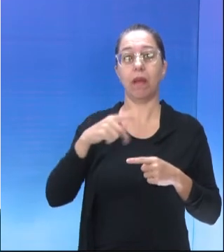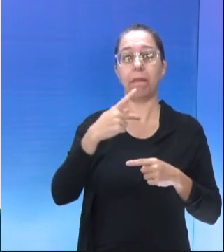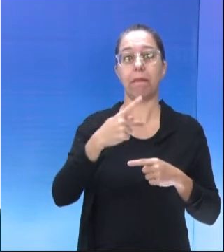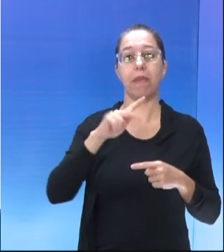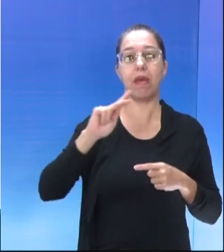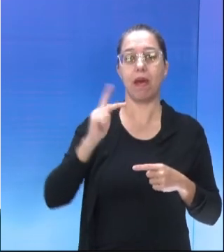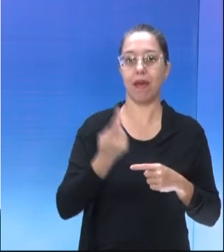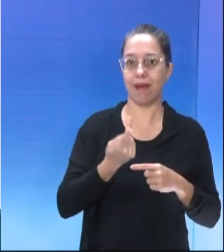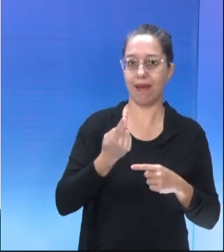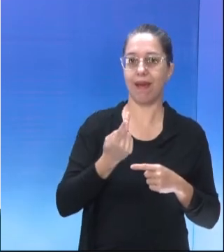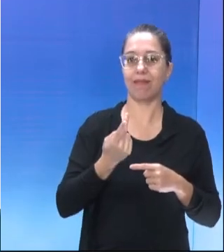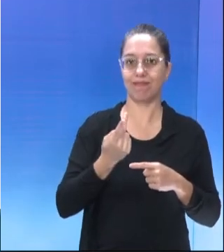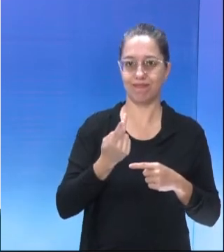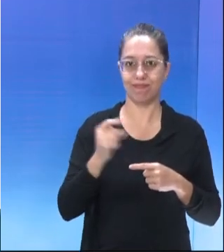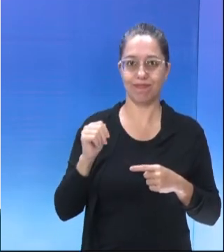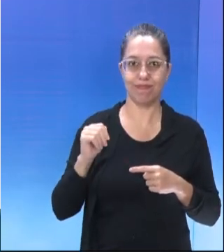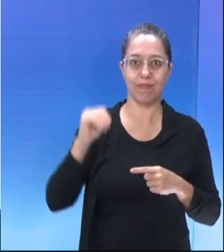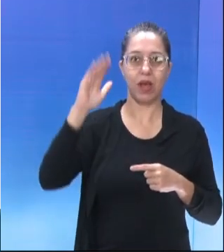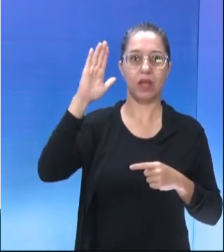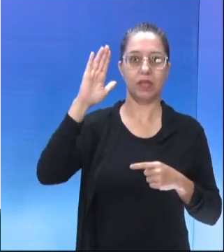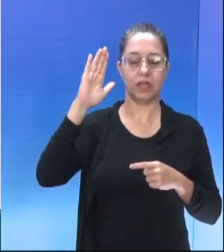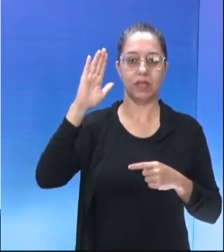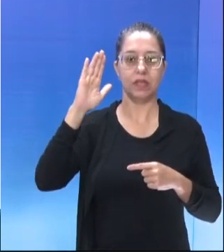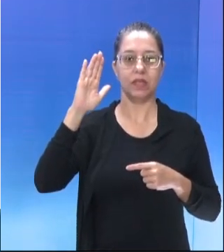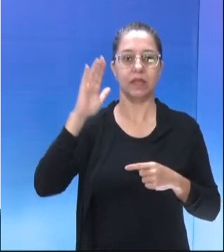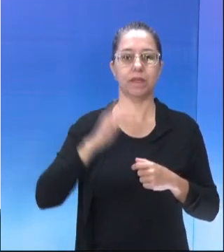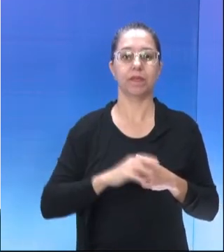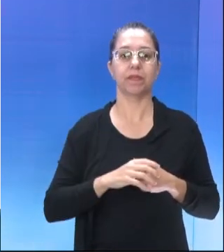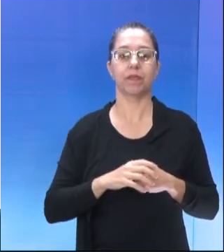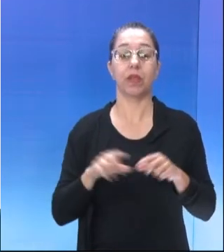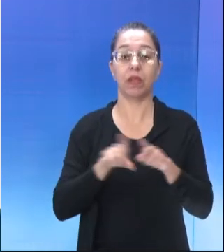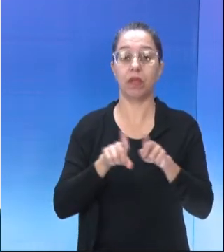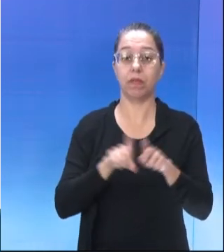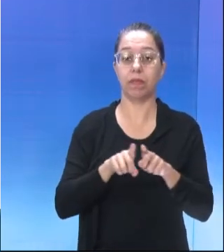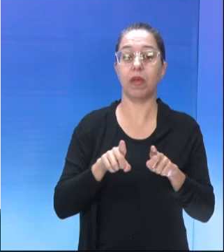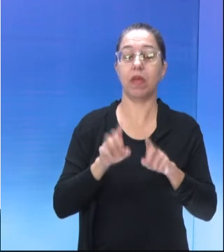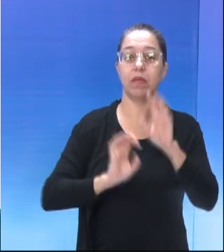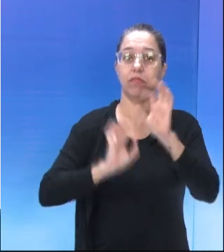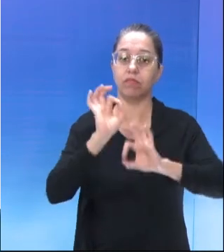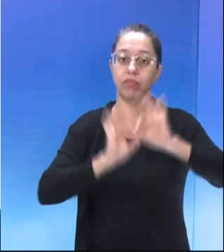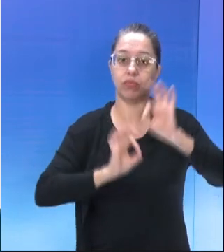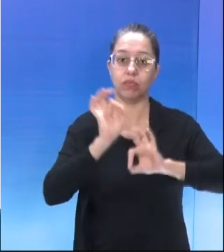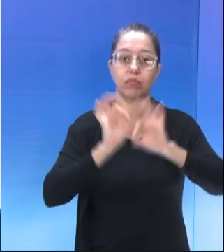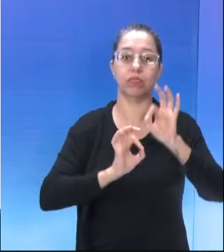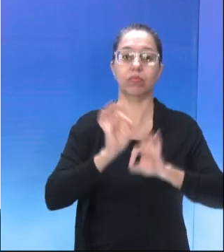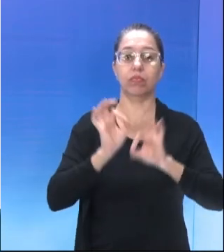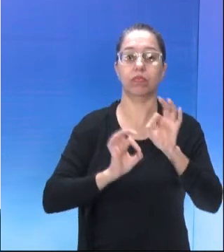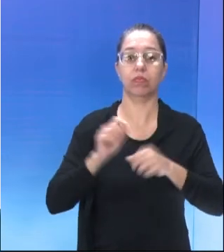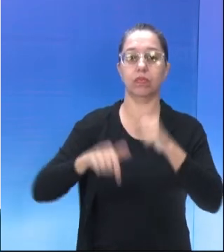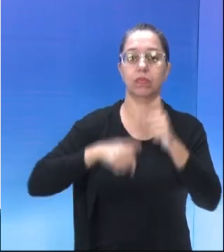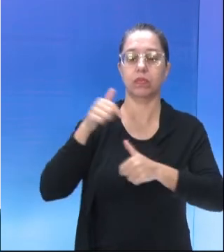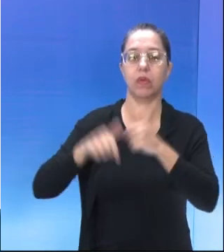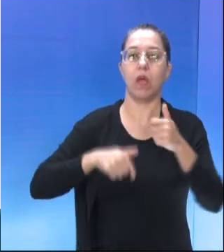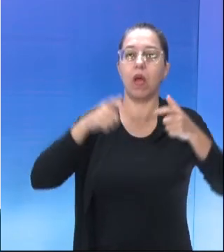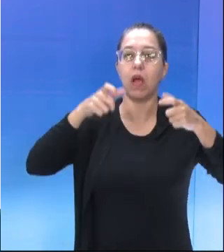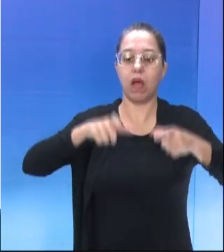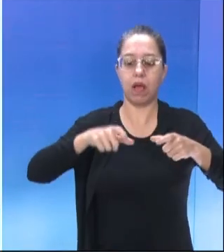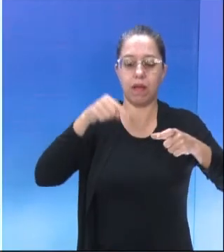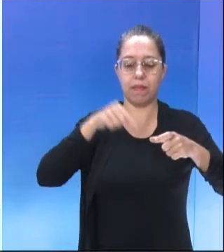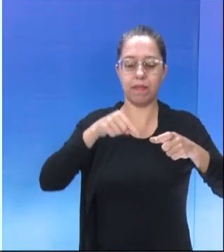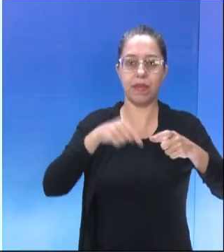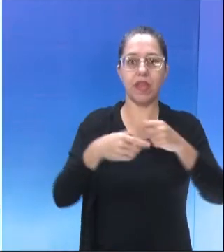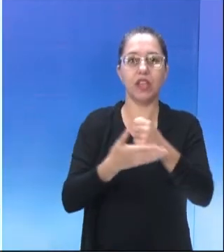solução básica. O aumento da temperatura continuou a mesma coisa, mas diminuiu a atividade enzimática porque